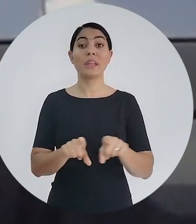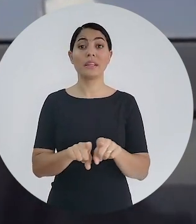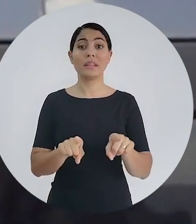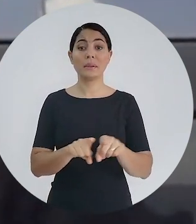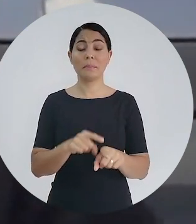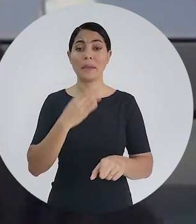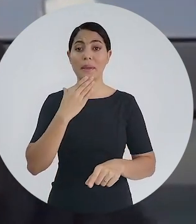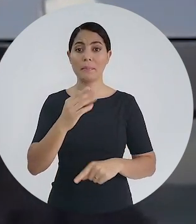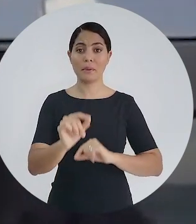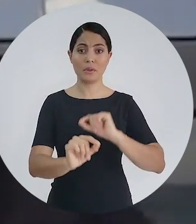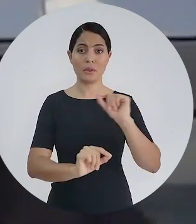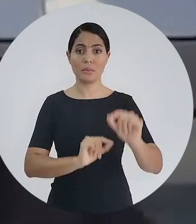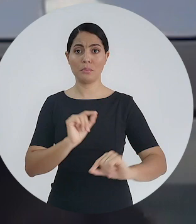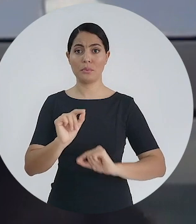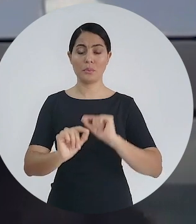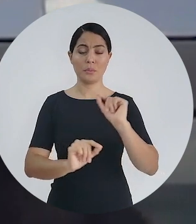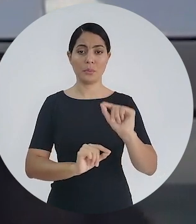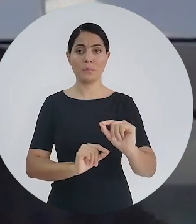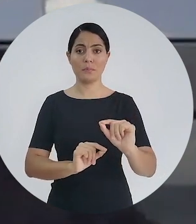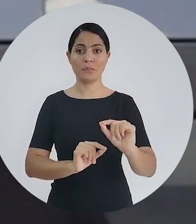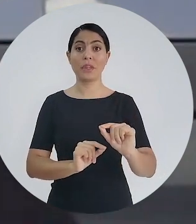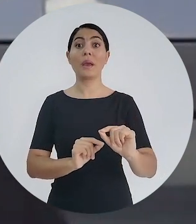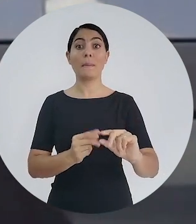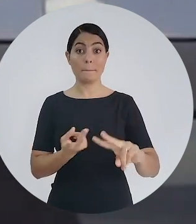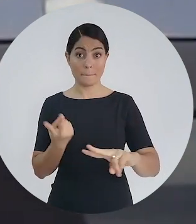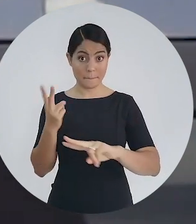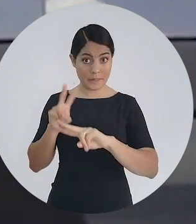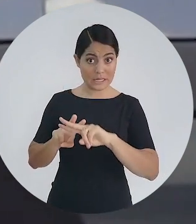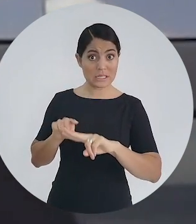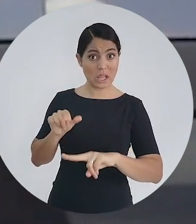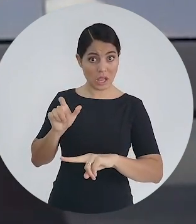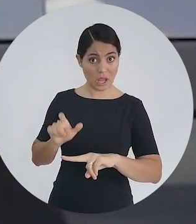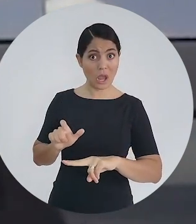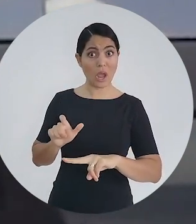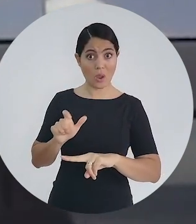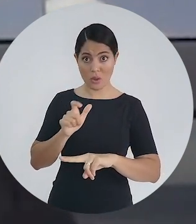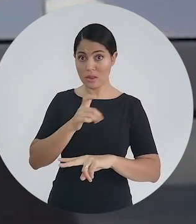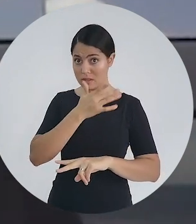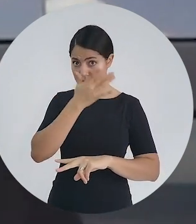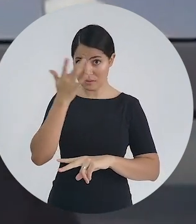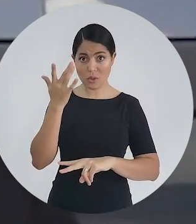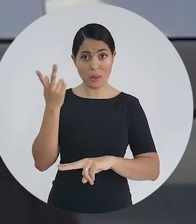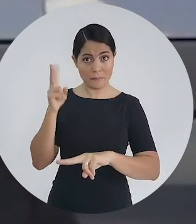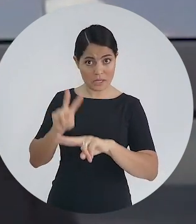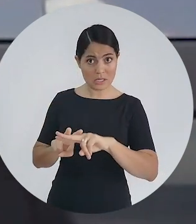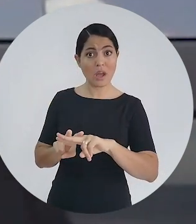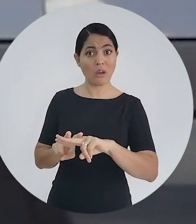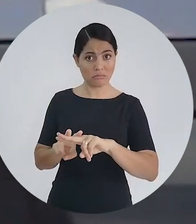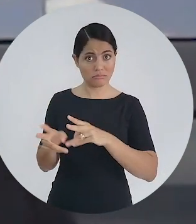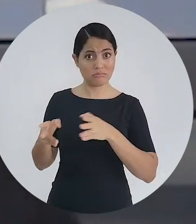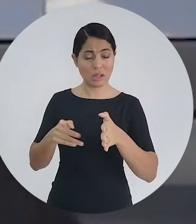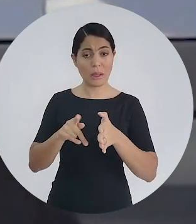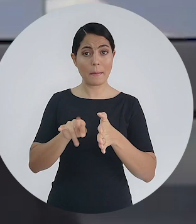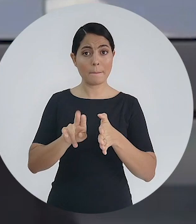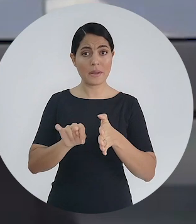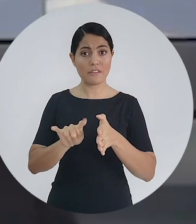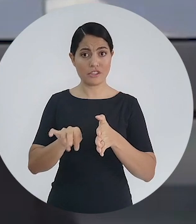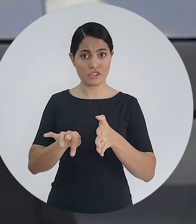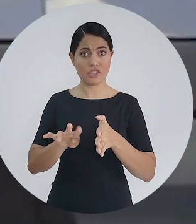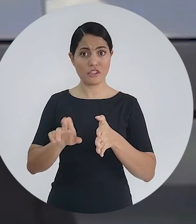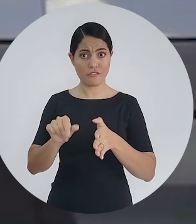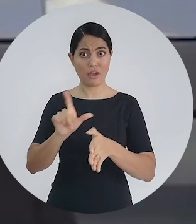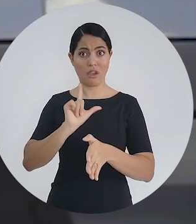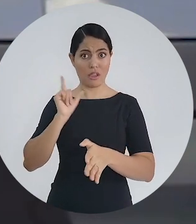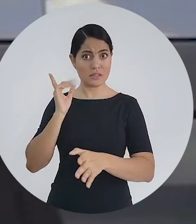da como chama, a determinação da prisão preventiva. Né? Enfim, contatamos também com o delegado-geral.